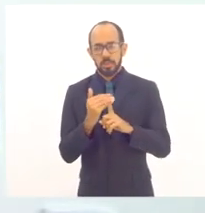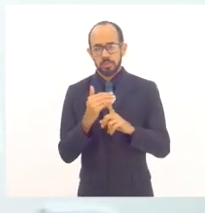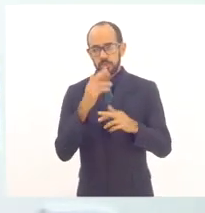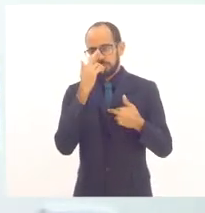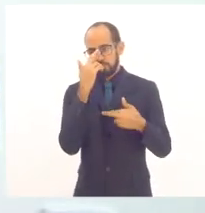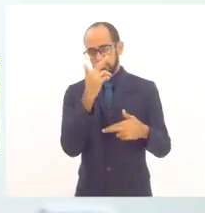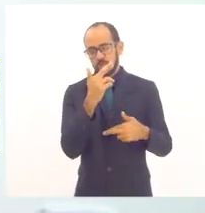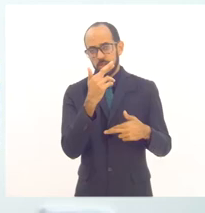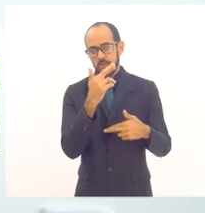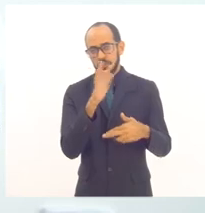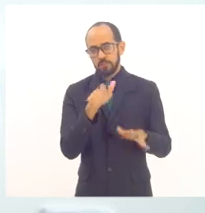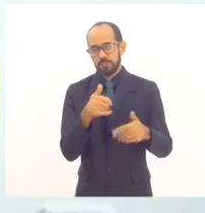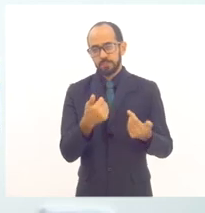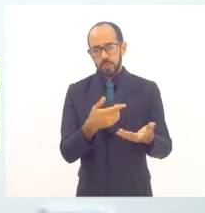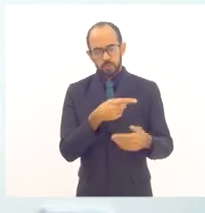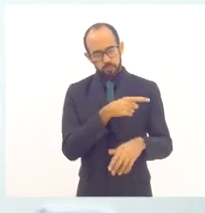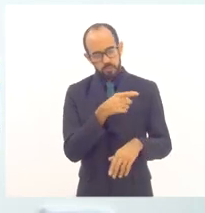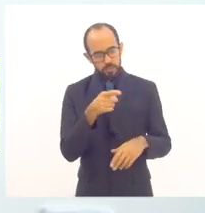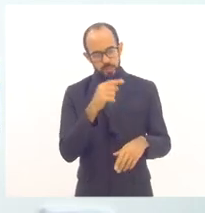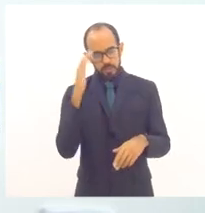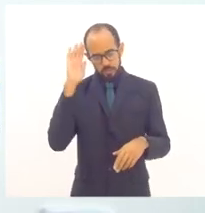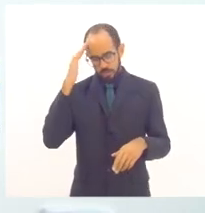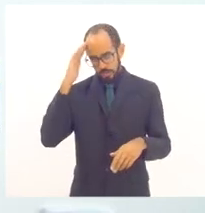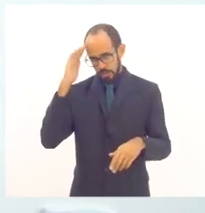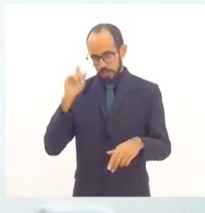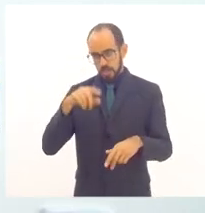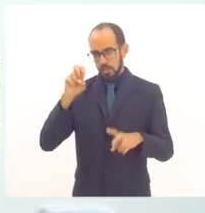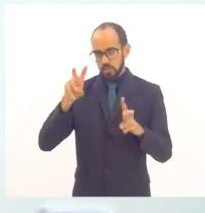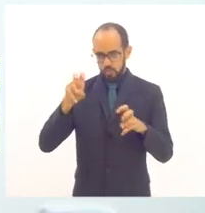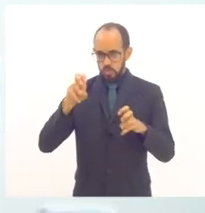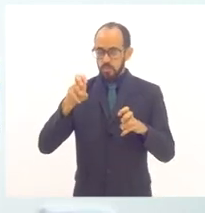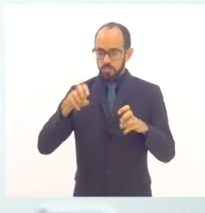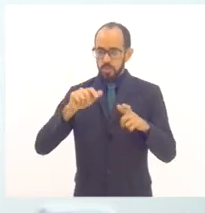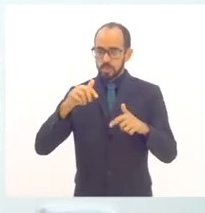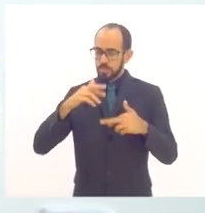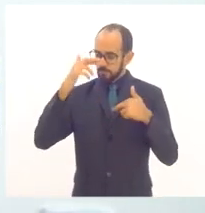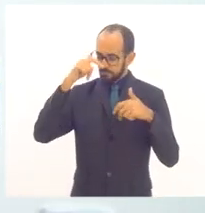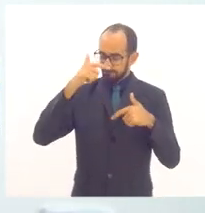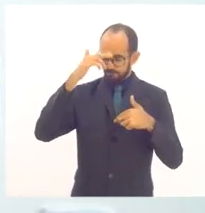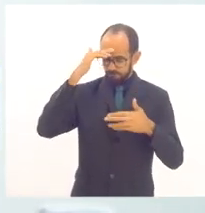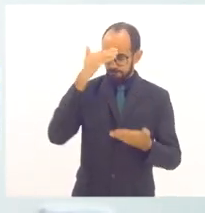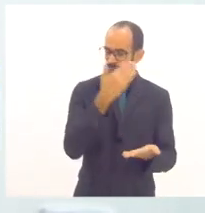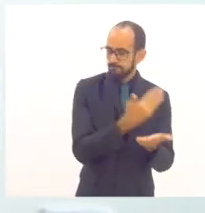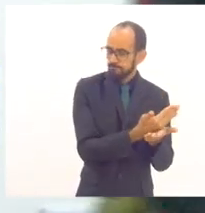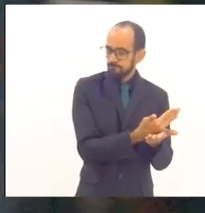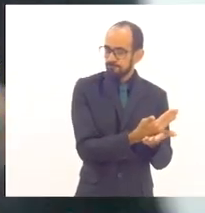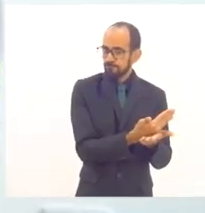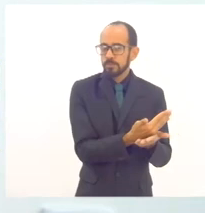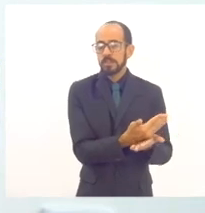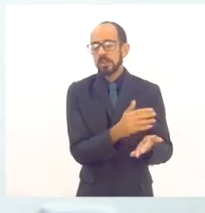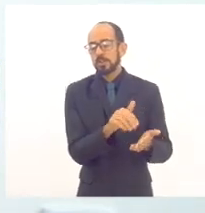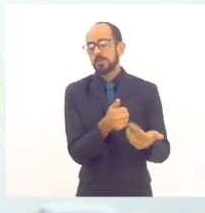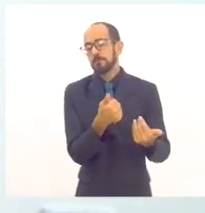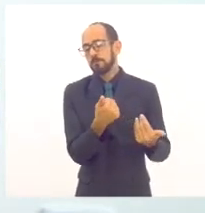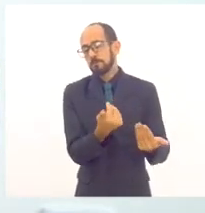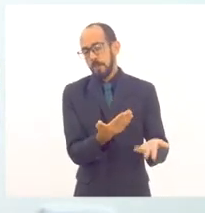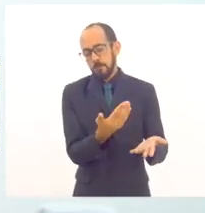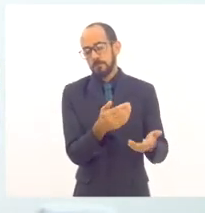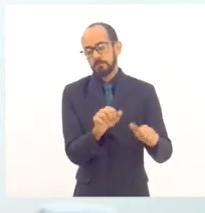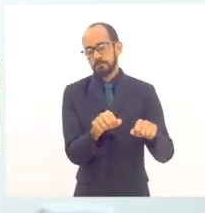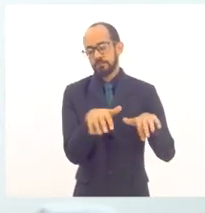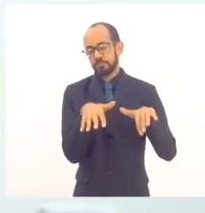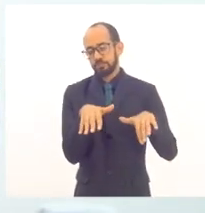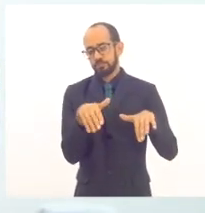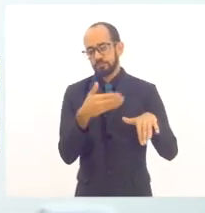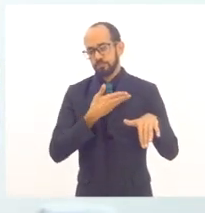bem. Então, vocês já entenderam essa questão do cumpra-se. Muito bem. Então, a nossa audiência hoje foi